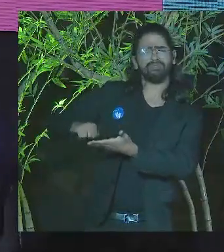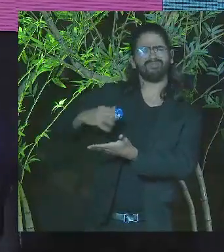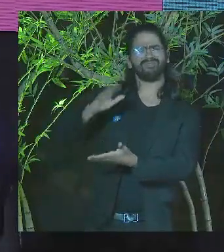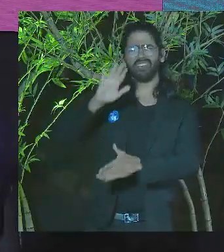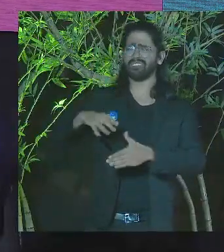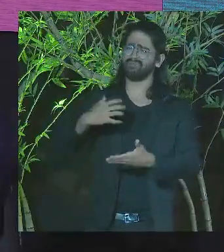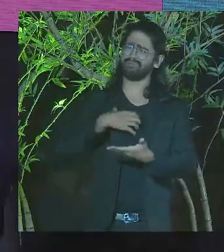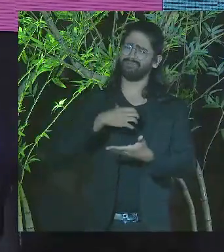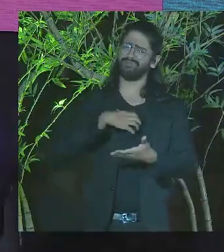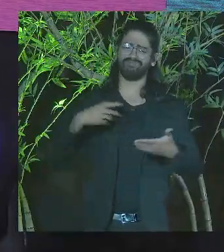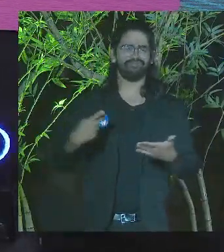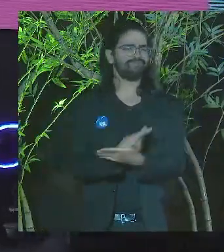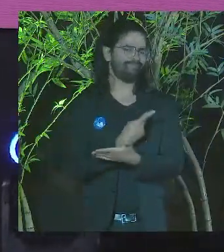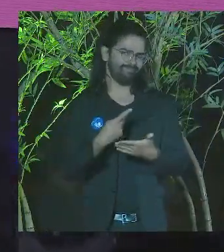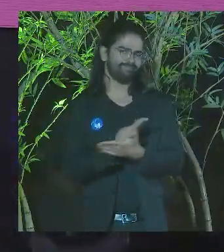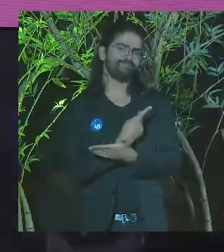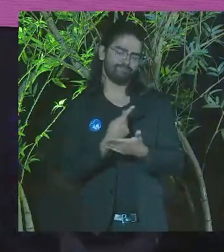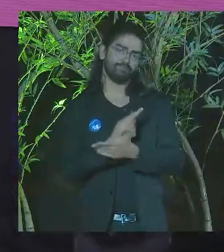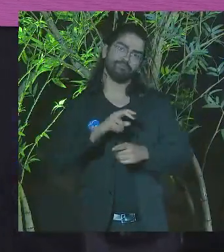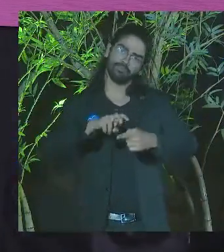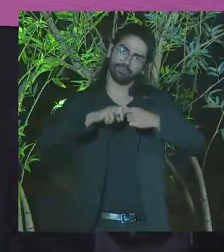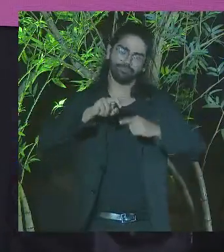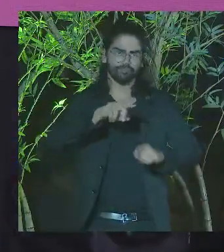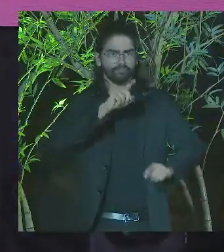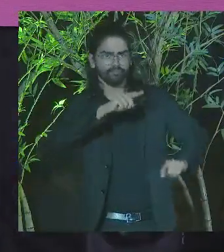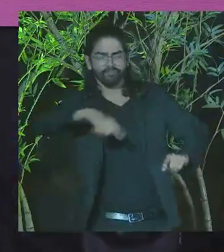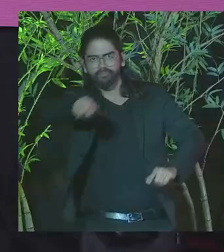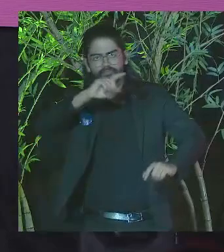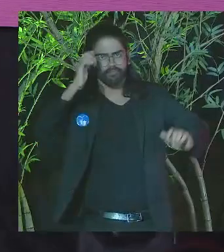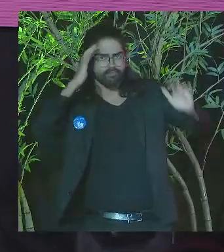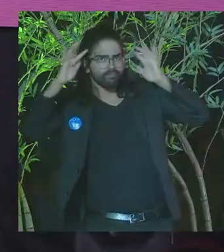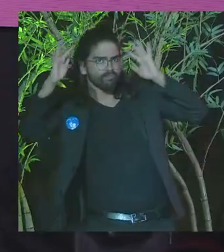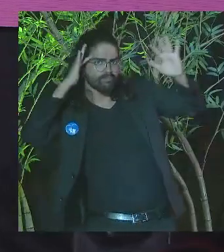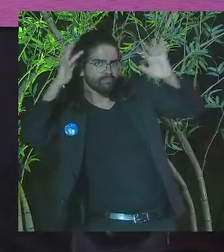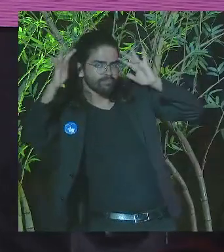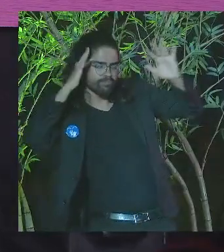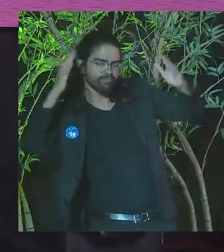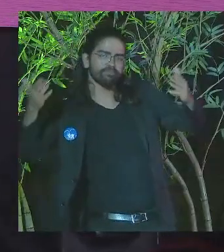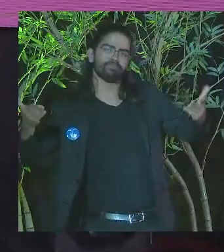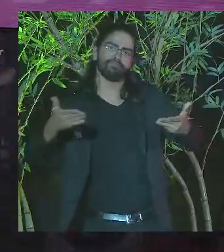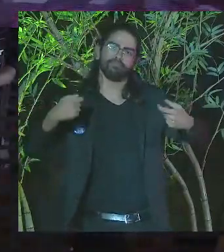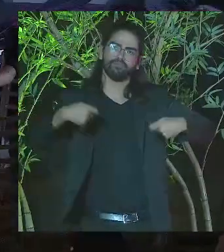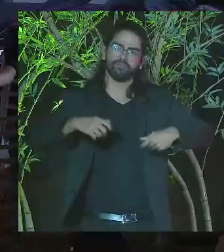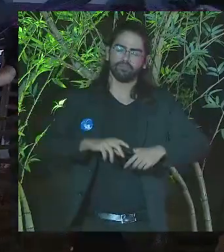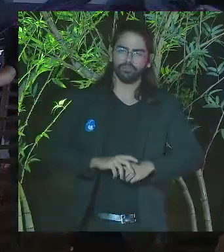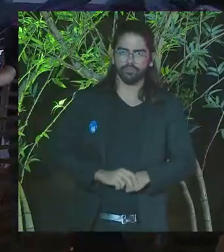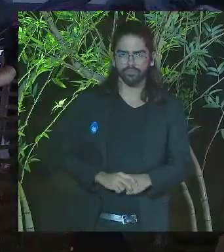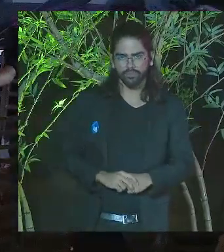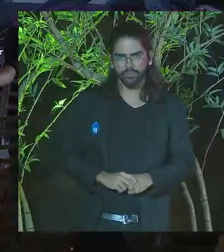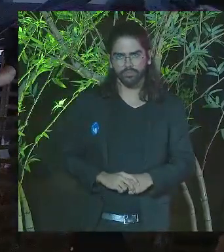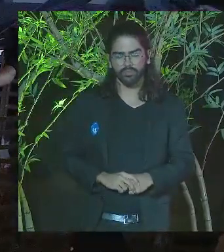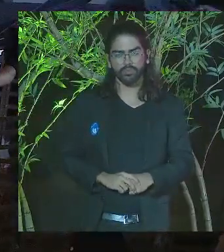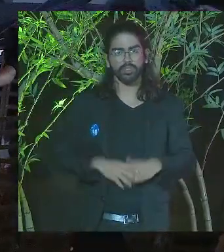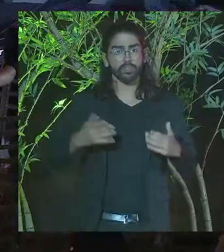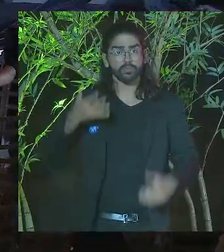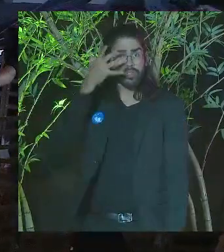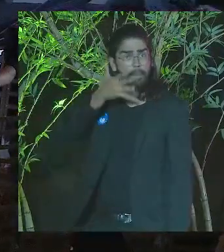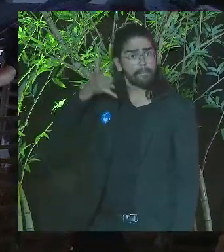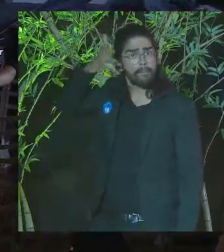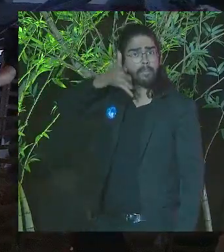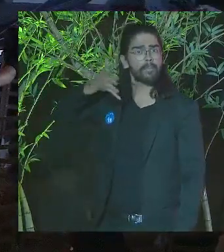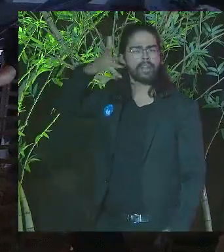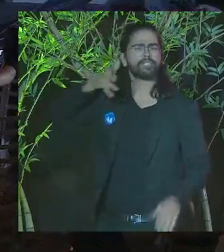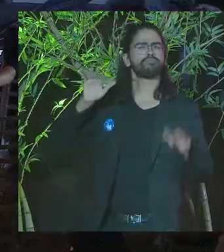forma equivocada. Então, essa é uma reflexão que puxa a nossa conversa para cá. E aí, sempre que termina uma palestra, alguma